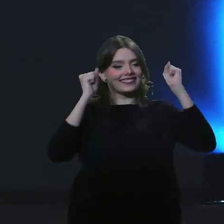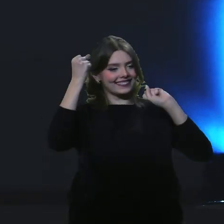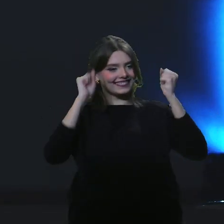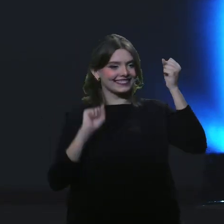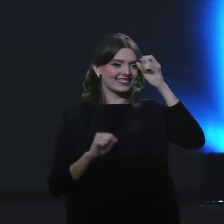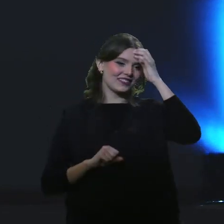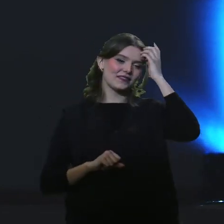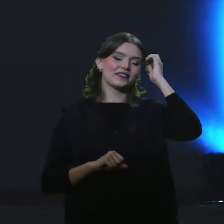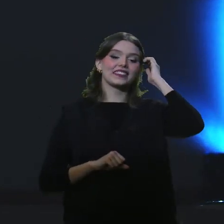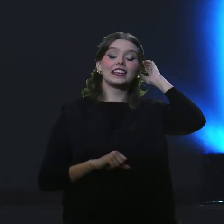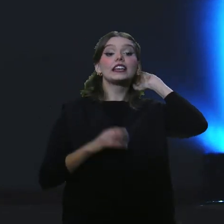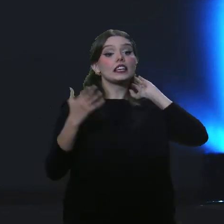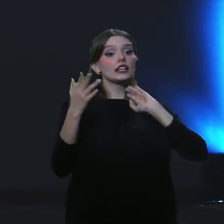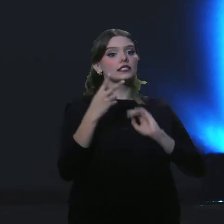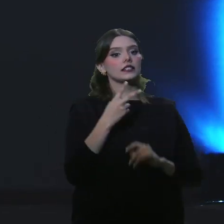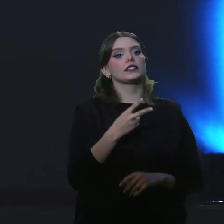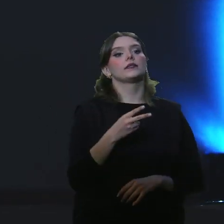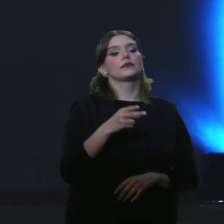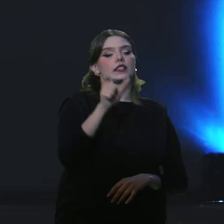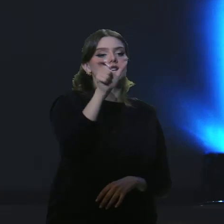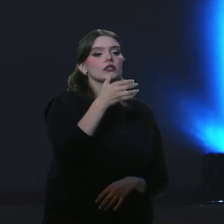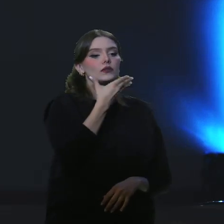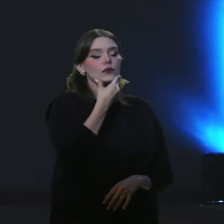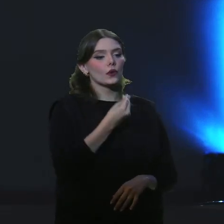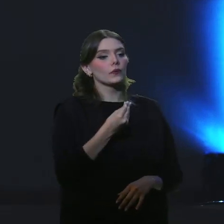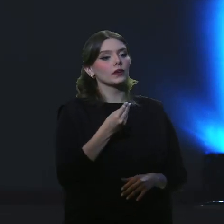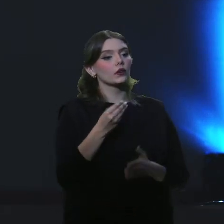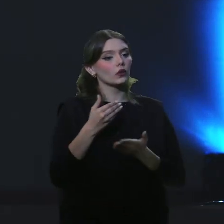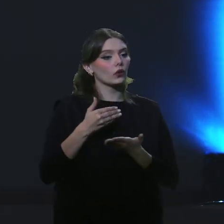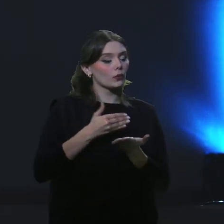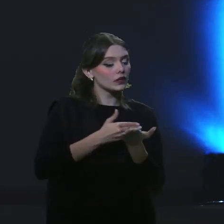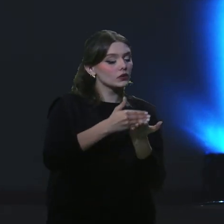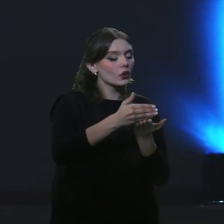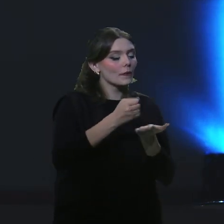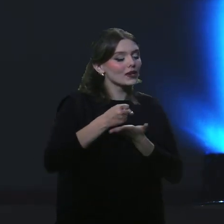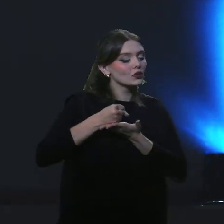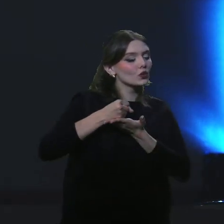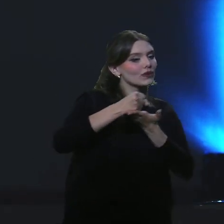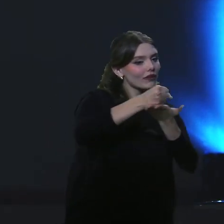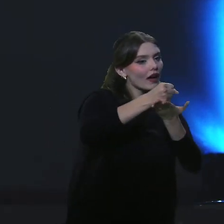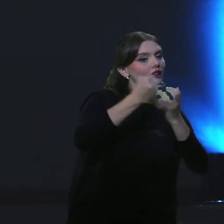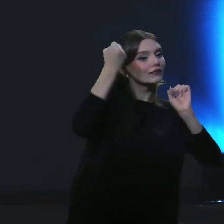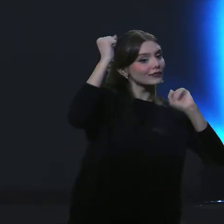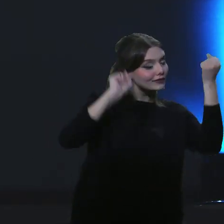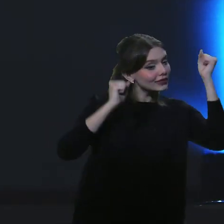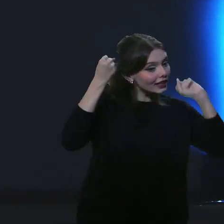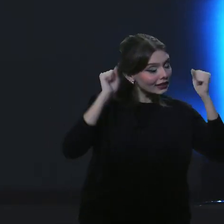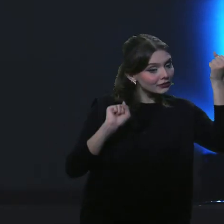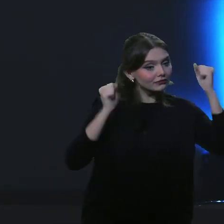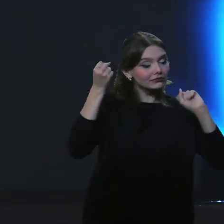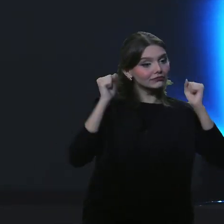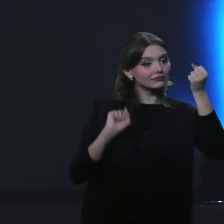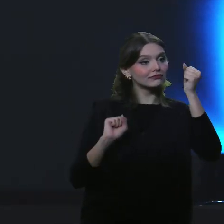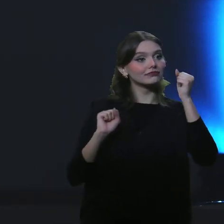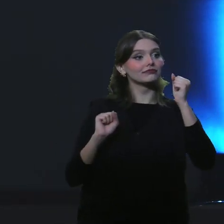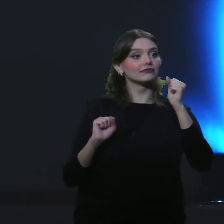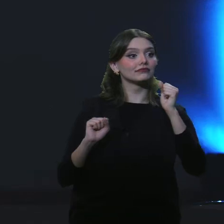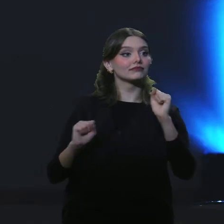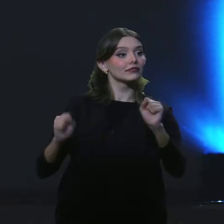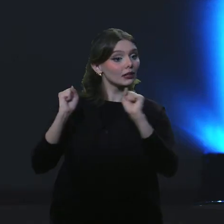E aí, esse irmão começou a treinar comigo, cara. E era o que ele tinha. Era o que tinha nas mãos